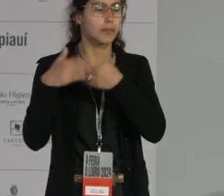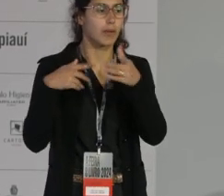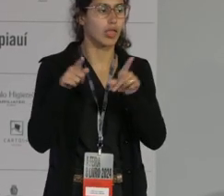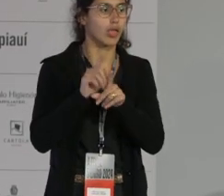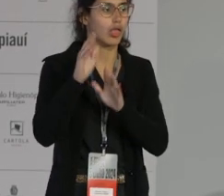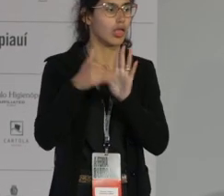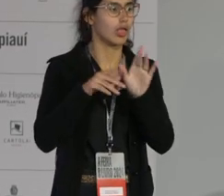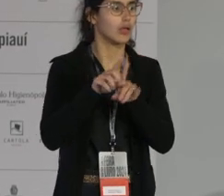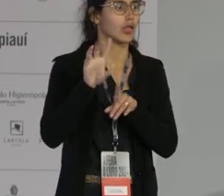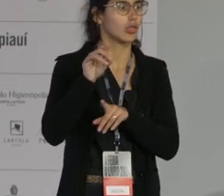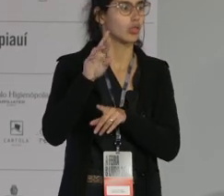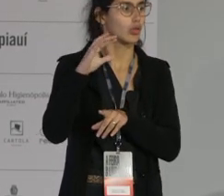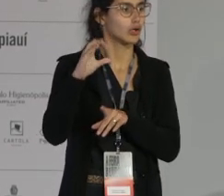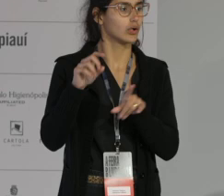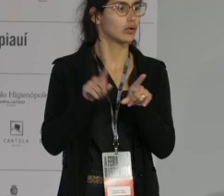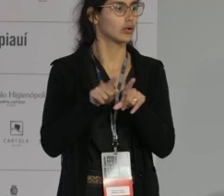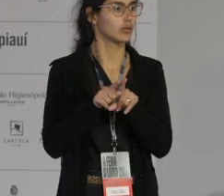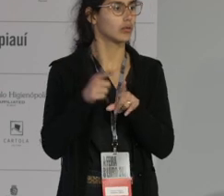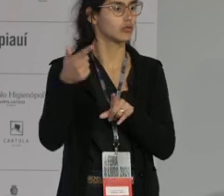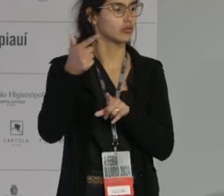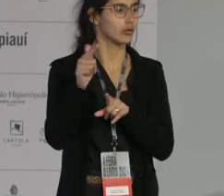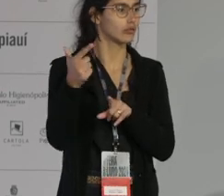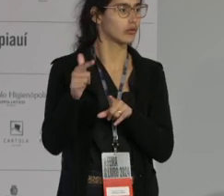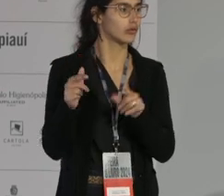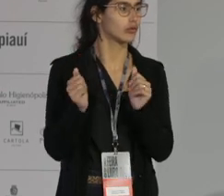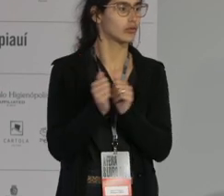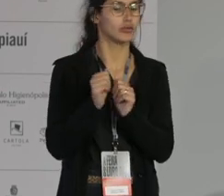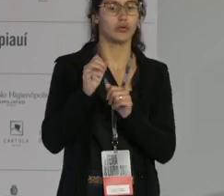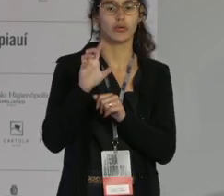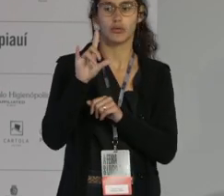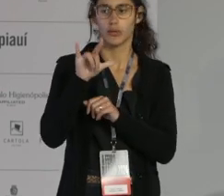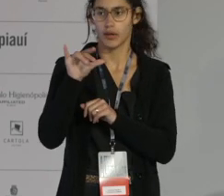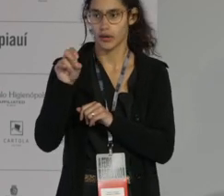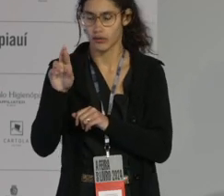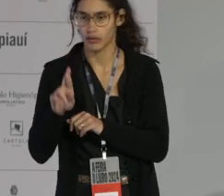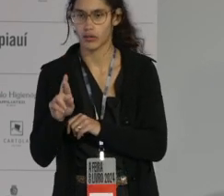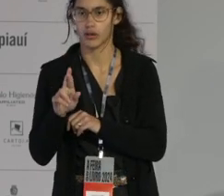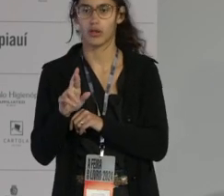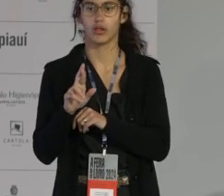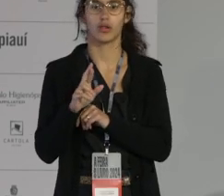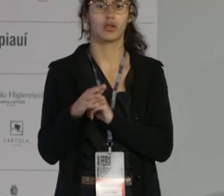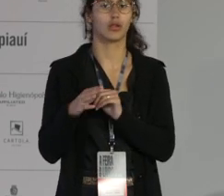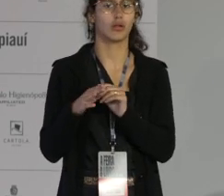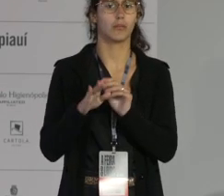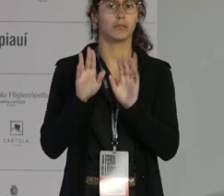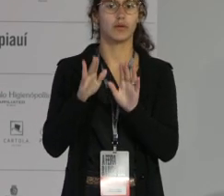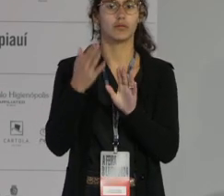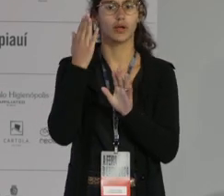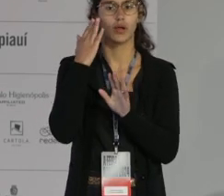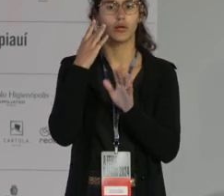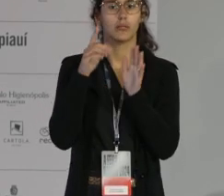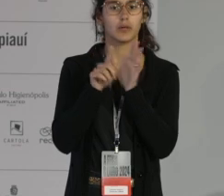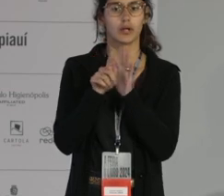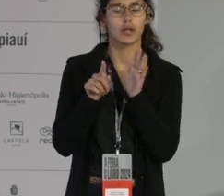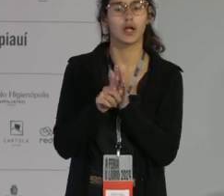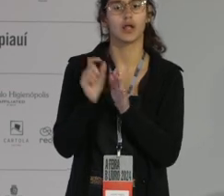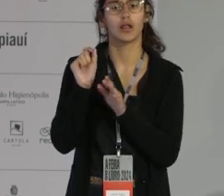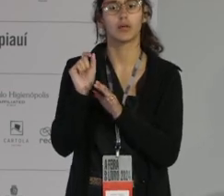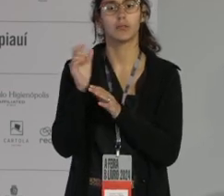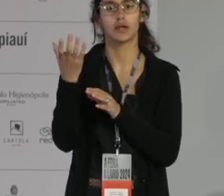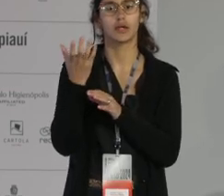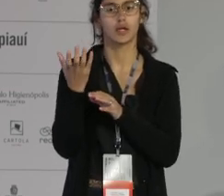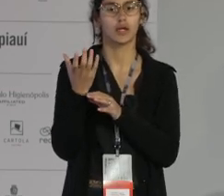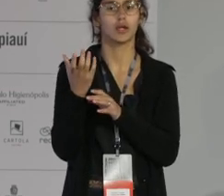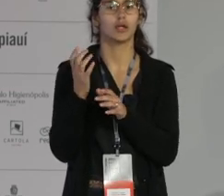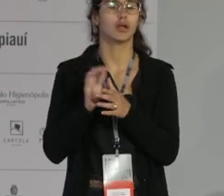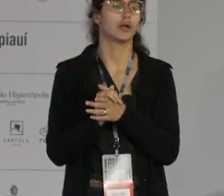até o Odorico citou a resenha, né, a questão do Éden, né, do livro dele. Mas, e aí eu fiquei pensando que